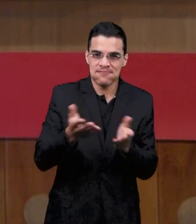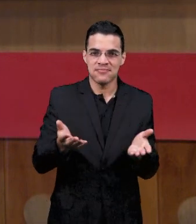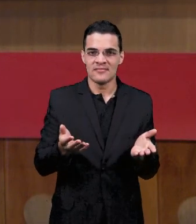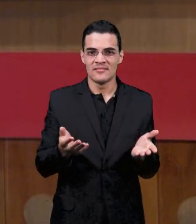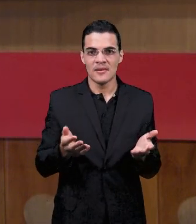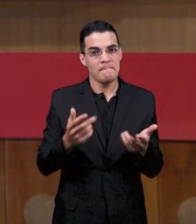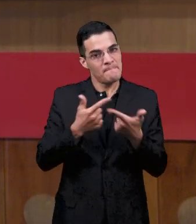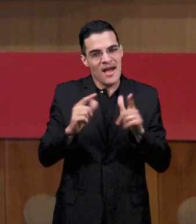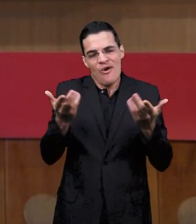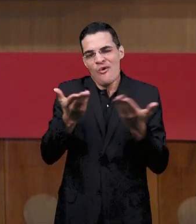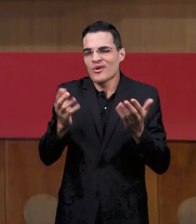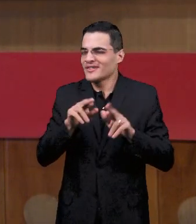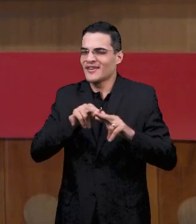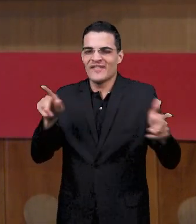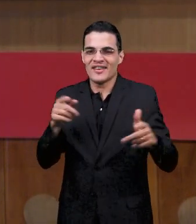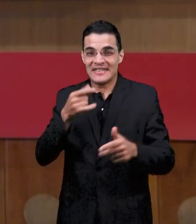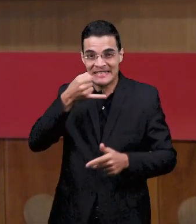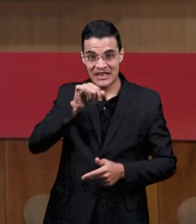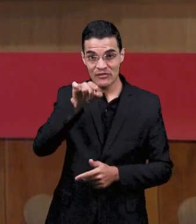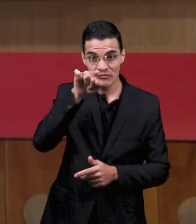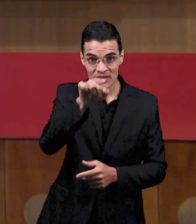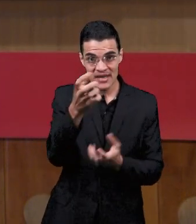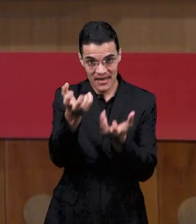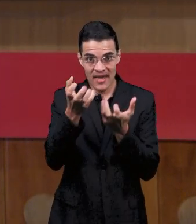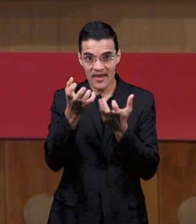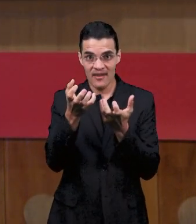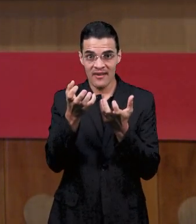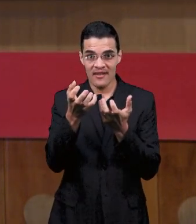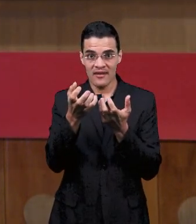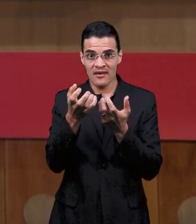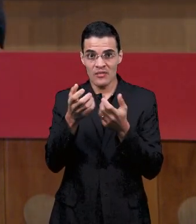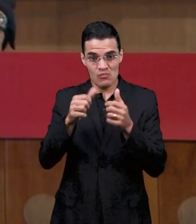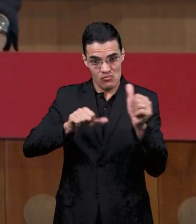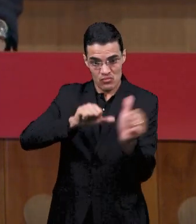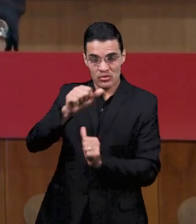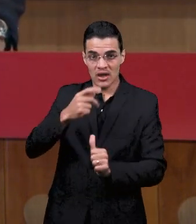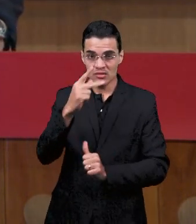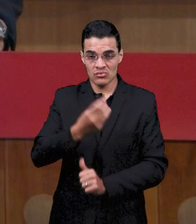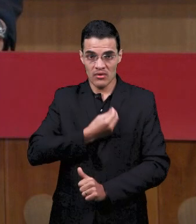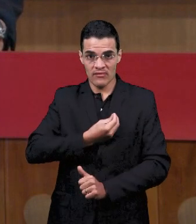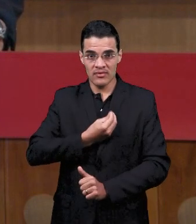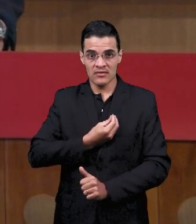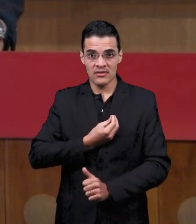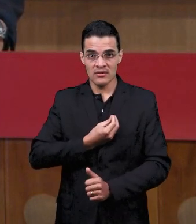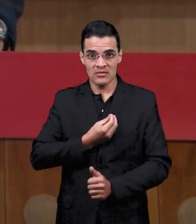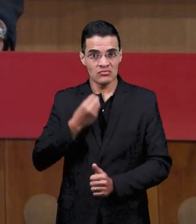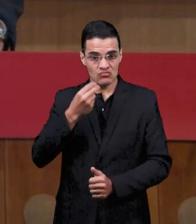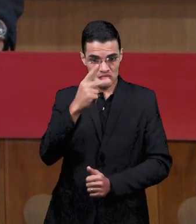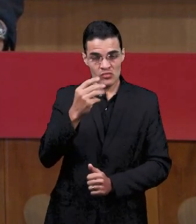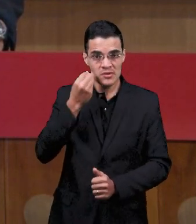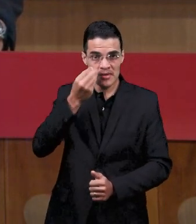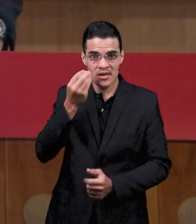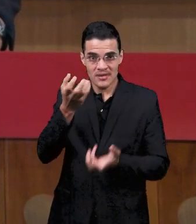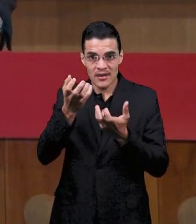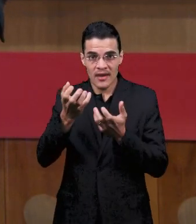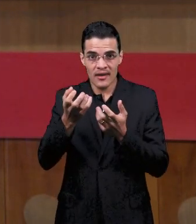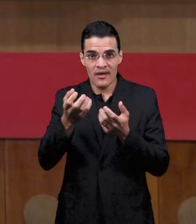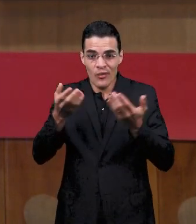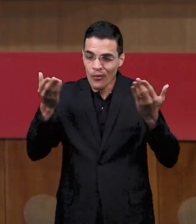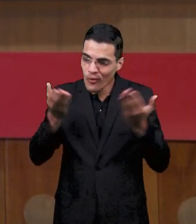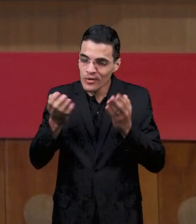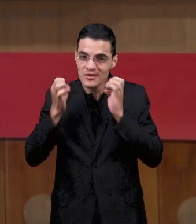que quiserem, se há algum caso assim, hoje o evangelho que nós vivemos, a obra que nós